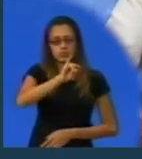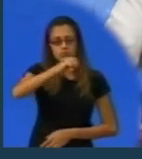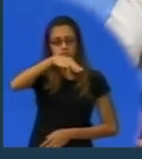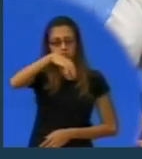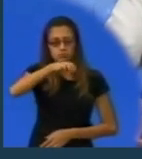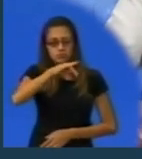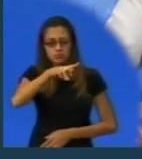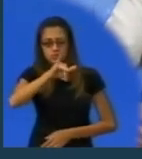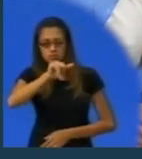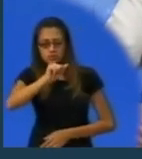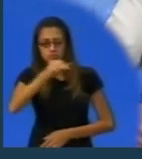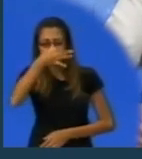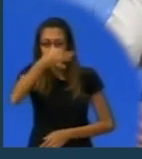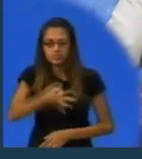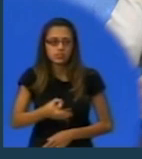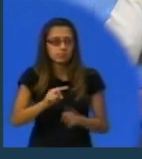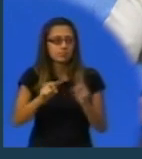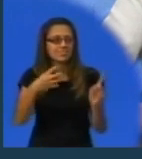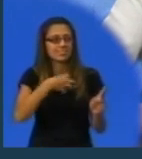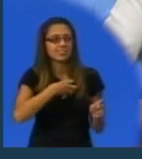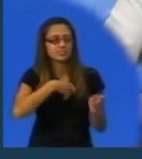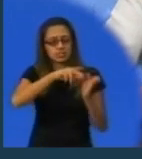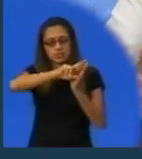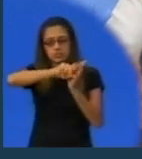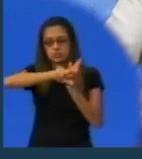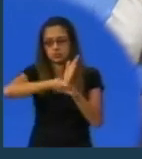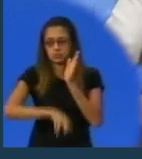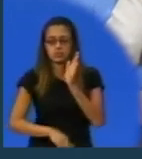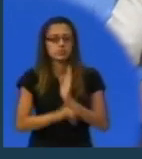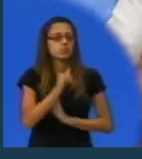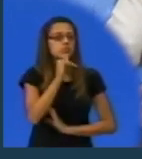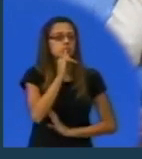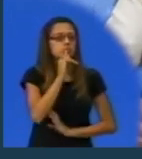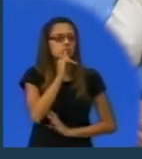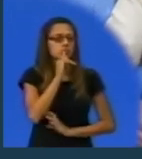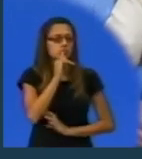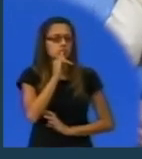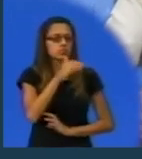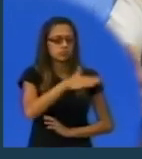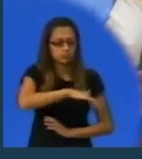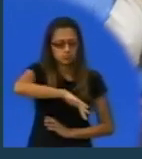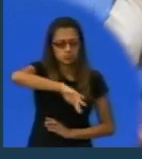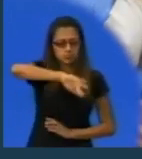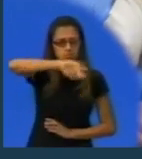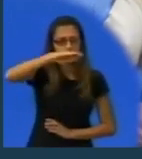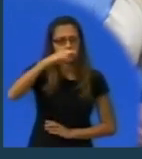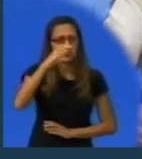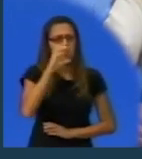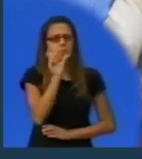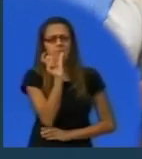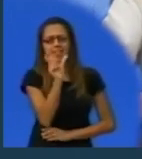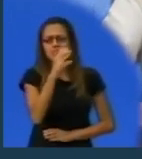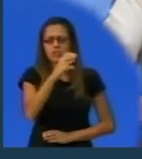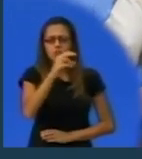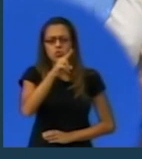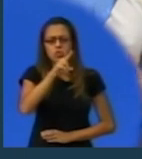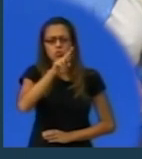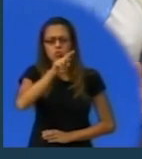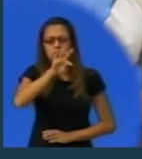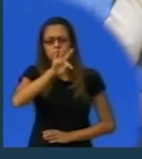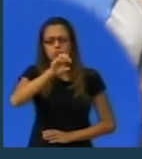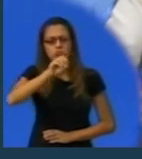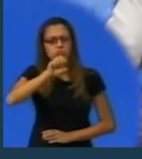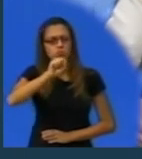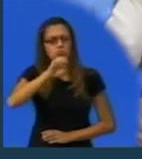ali características distintas. Nós temos ali diferentes curtoses. O que é o termo curtose? Curtose